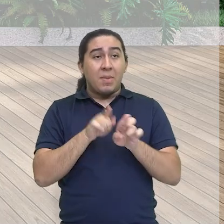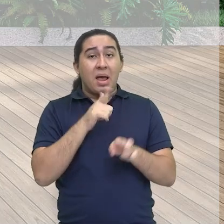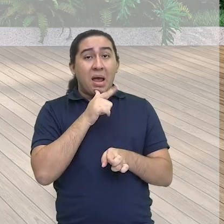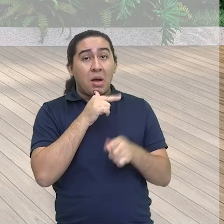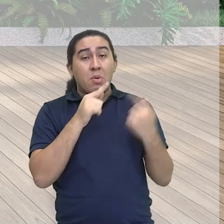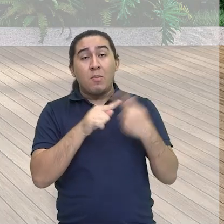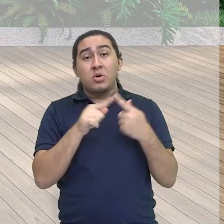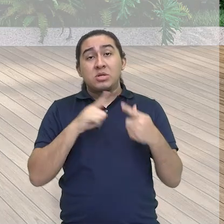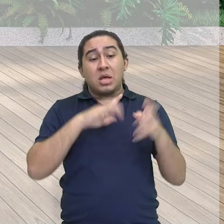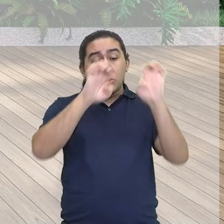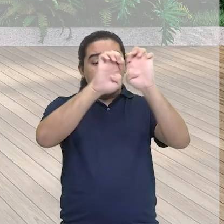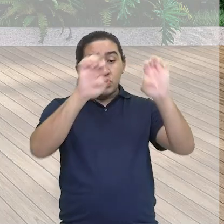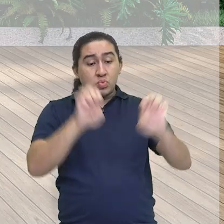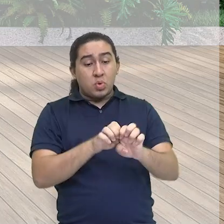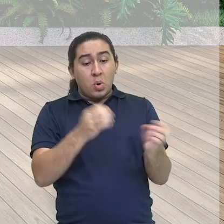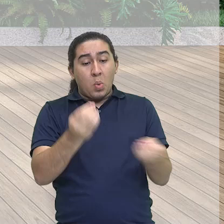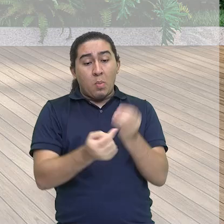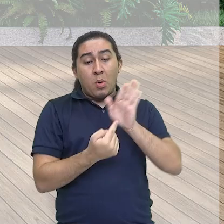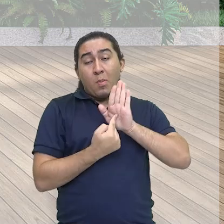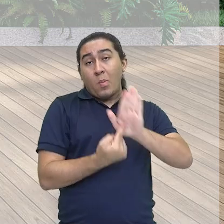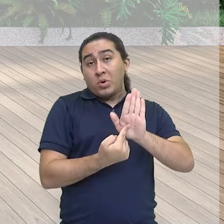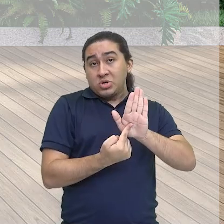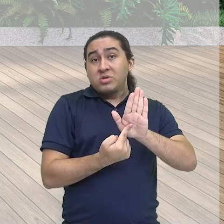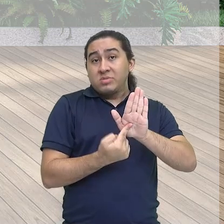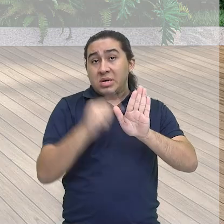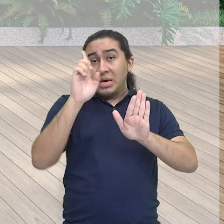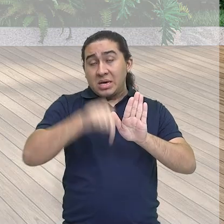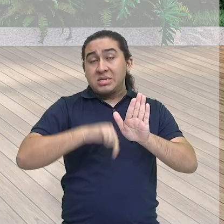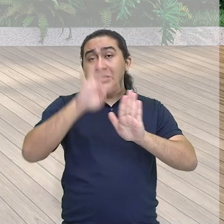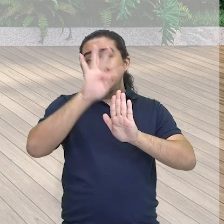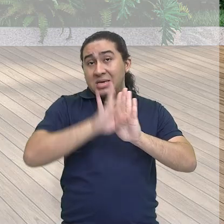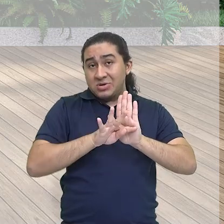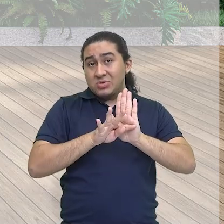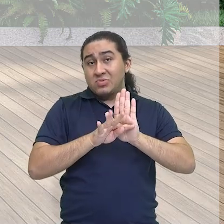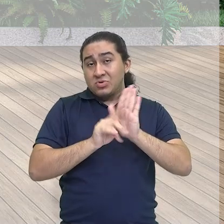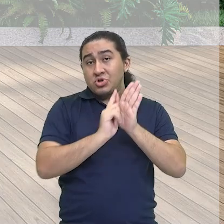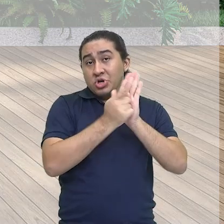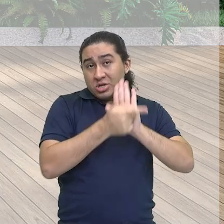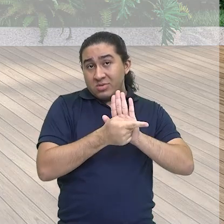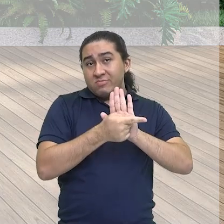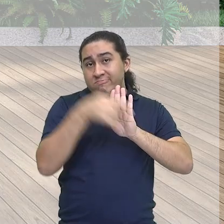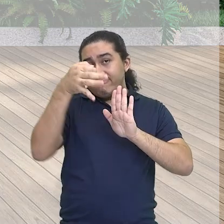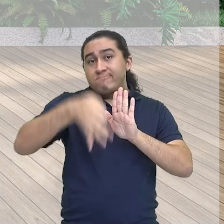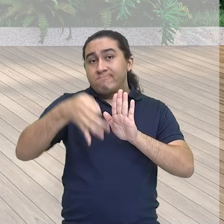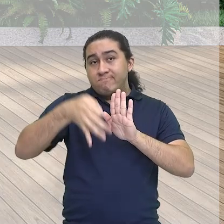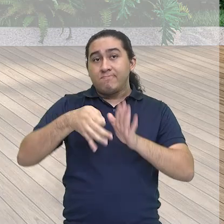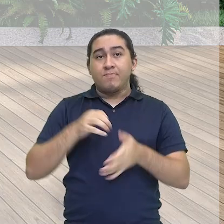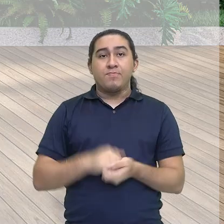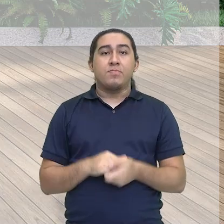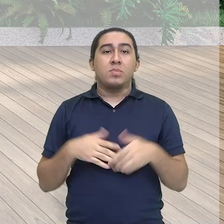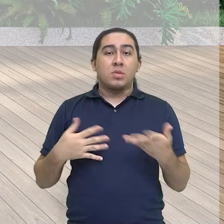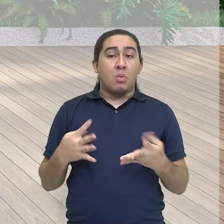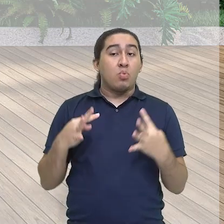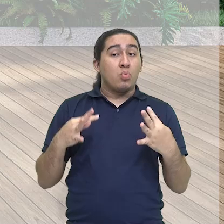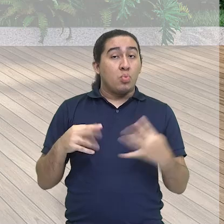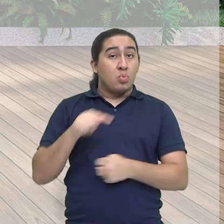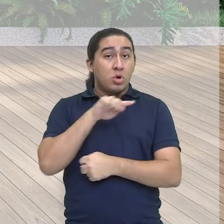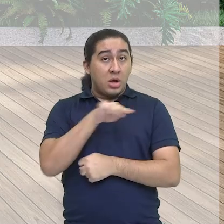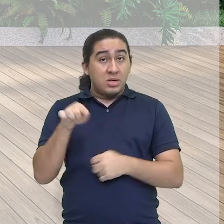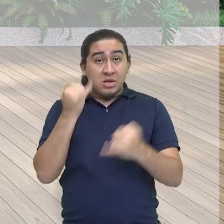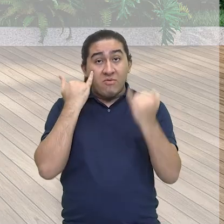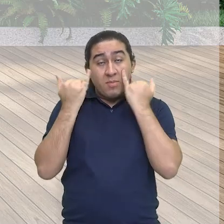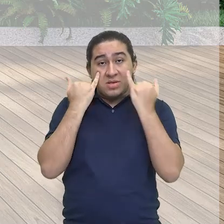pela estrutura como é produzido aquele gênero textual. Então, tudo isso